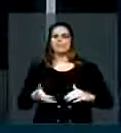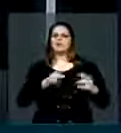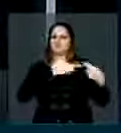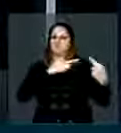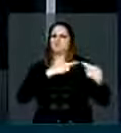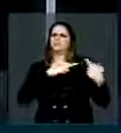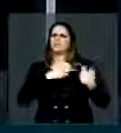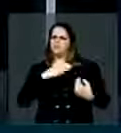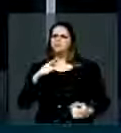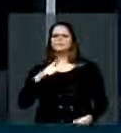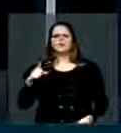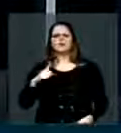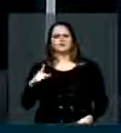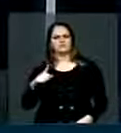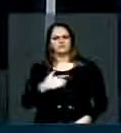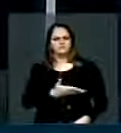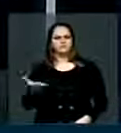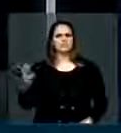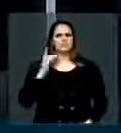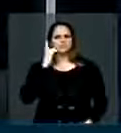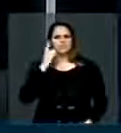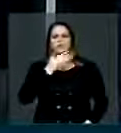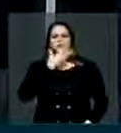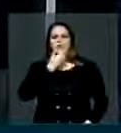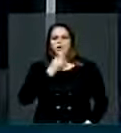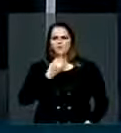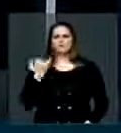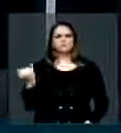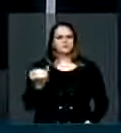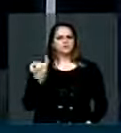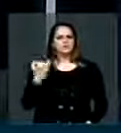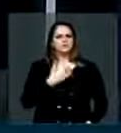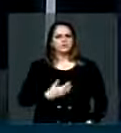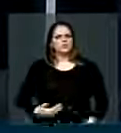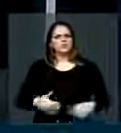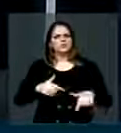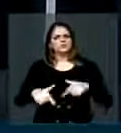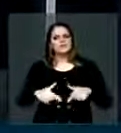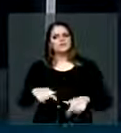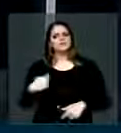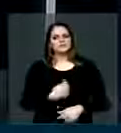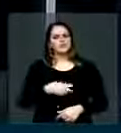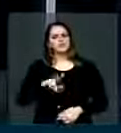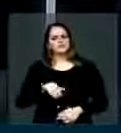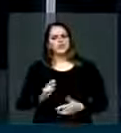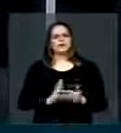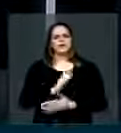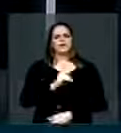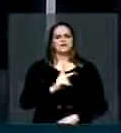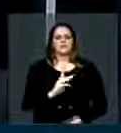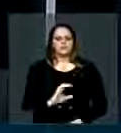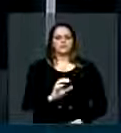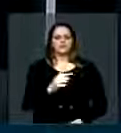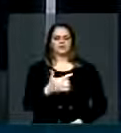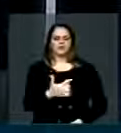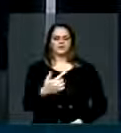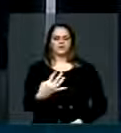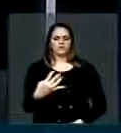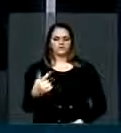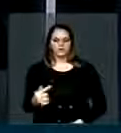tem, pelos parlamentares que tem aqui, homens públicos, que somos todos nós, vamos aprovar a PEC 247 e